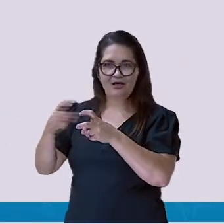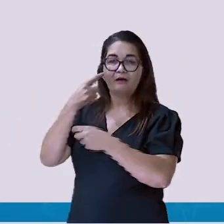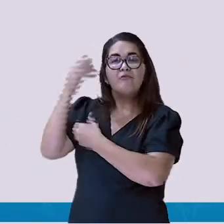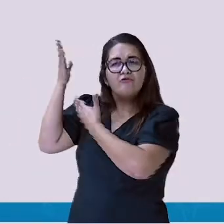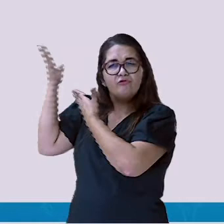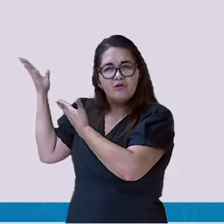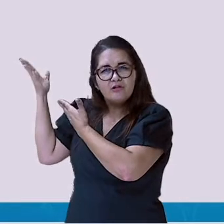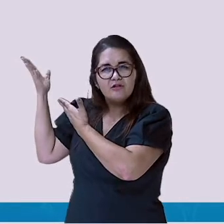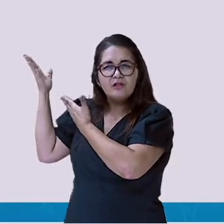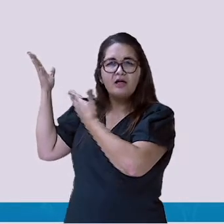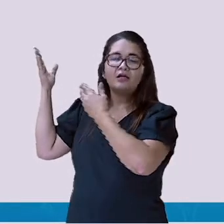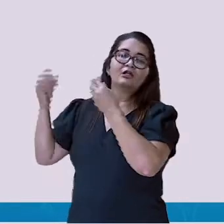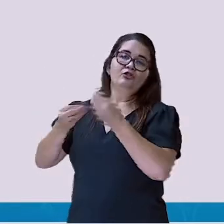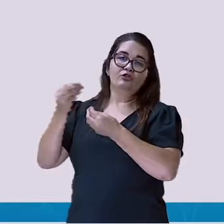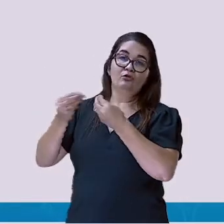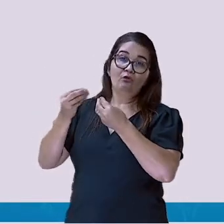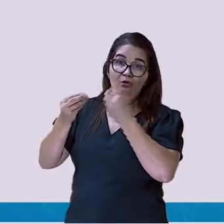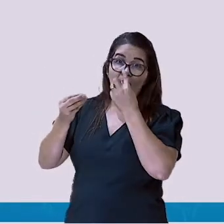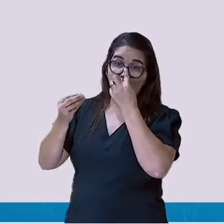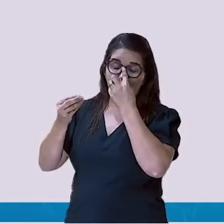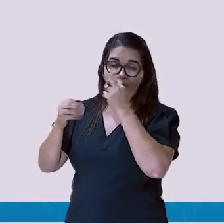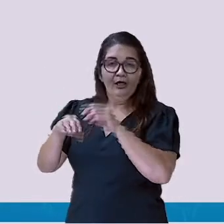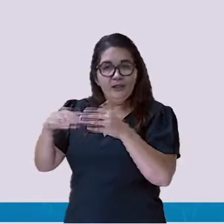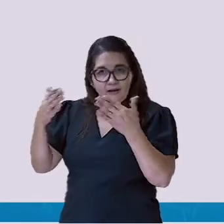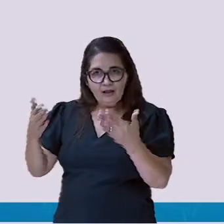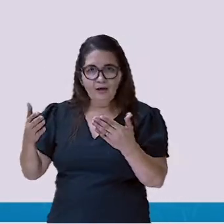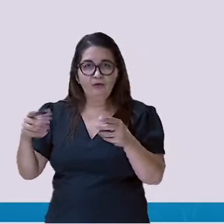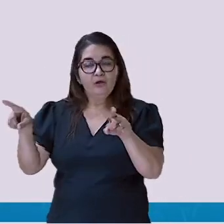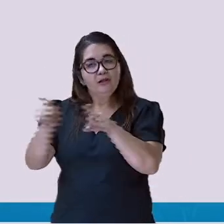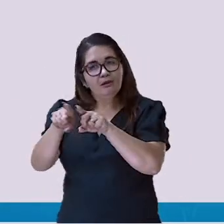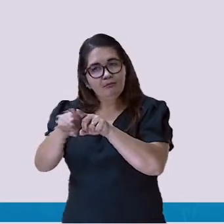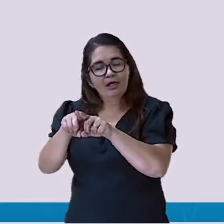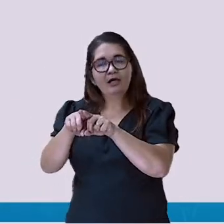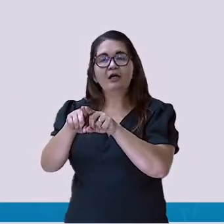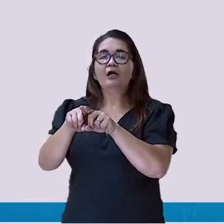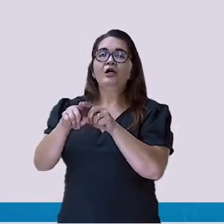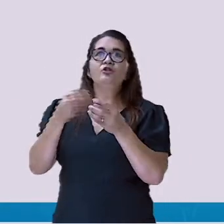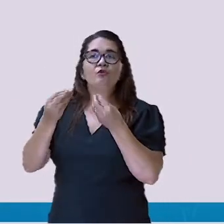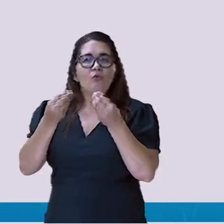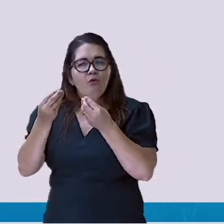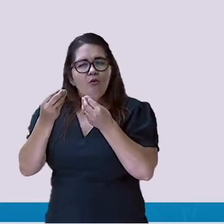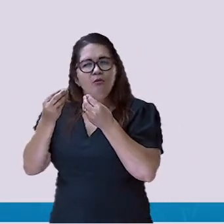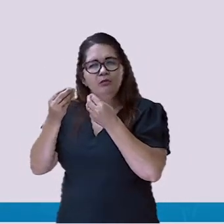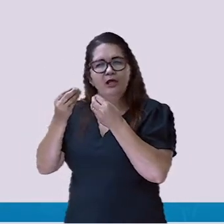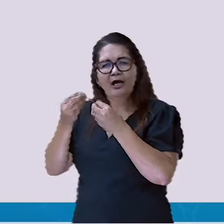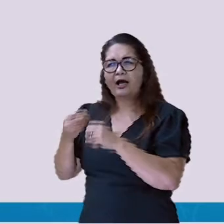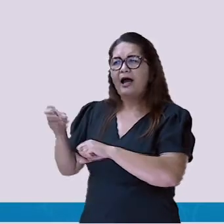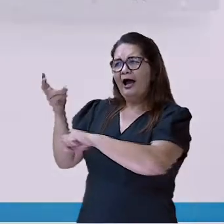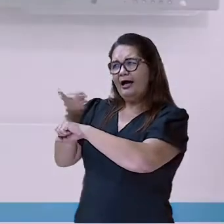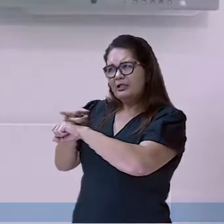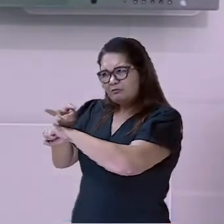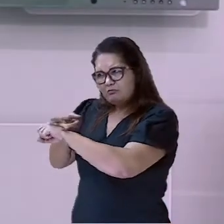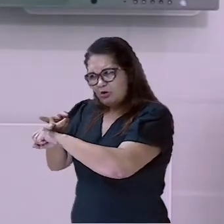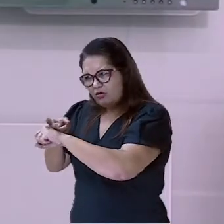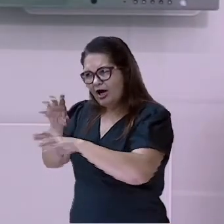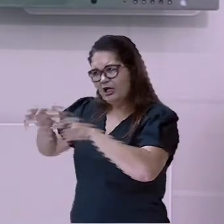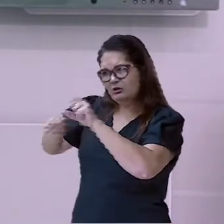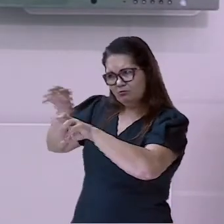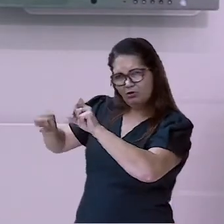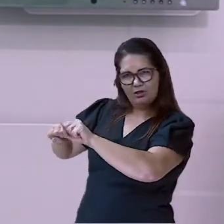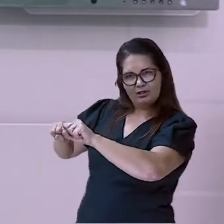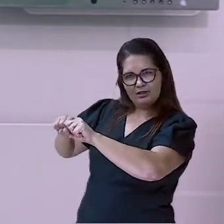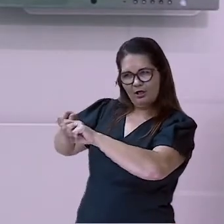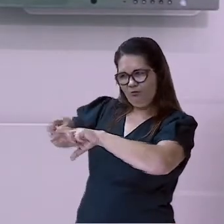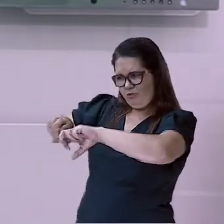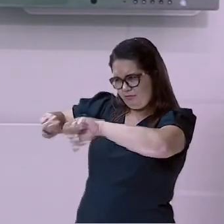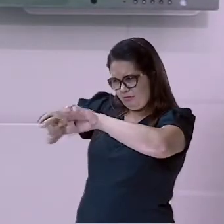para a fabricação de móveis, para a construção. Então, o pau-brasil foi um dos principais fatores de desmatamento ali,